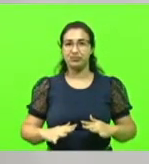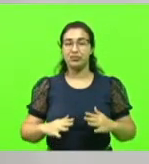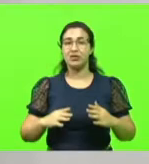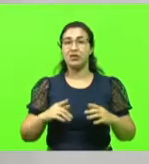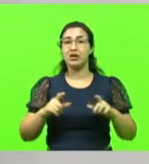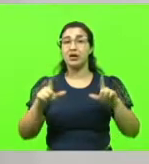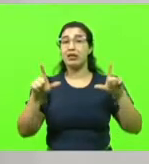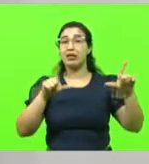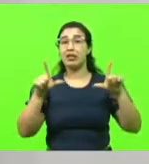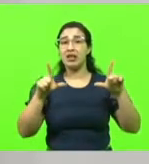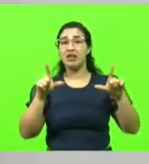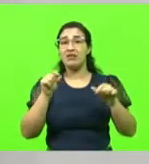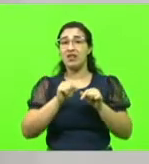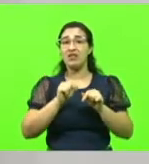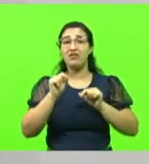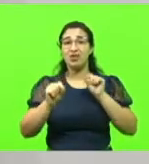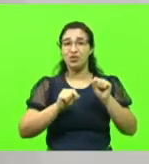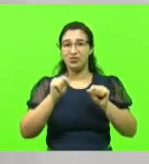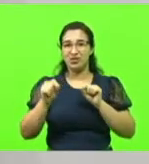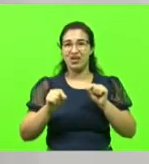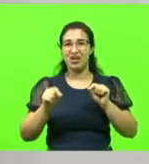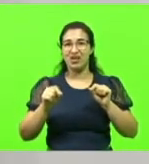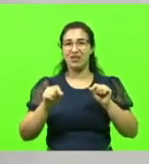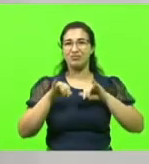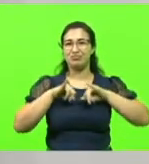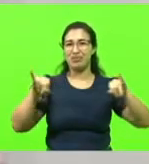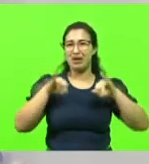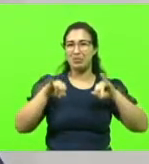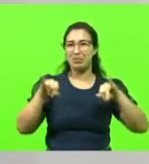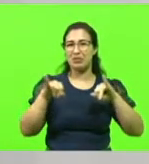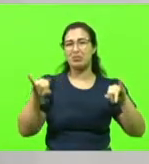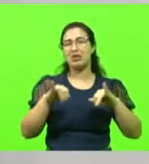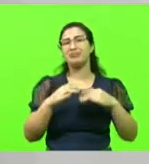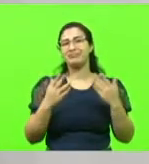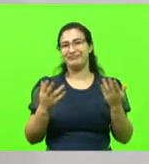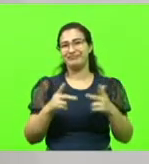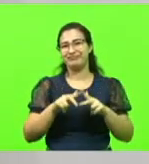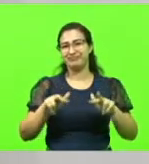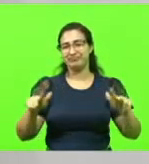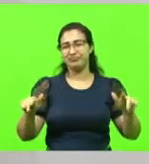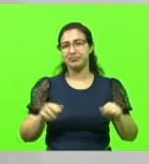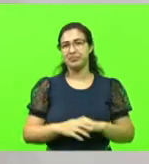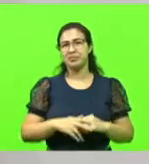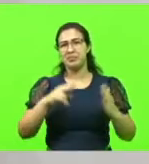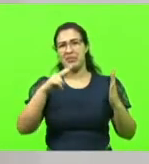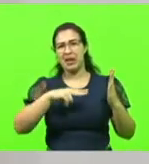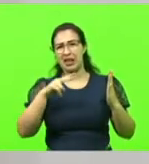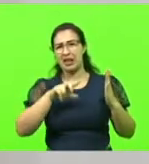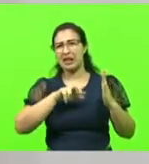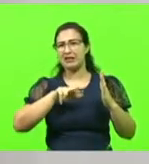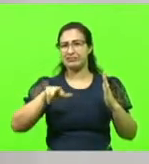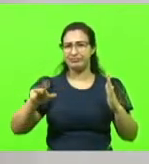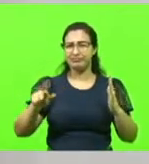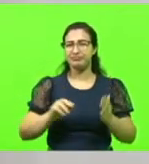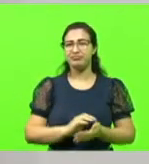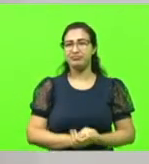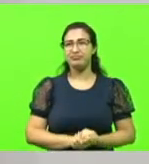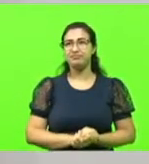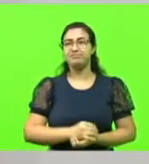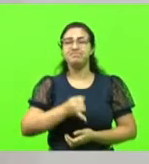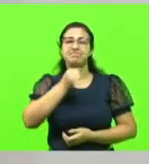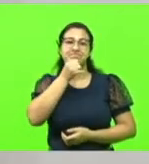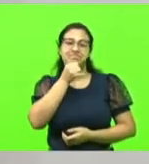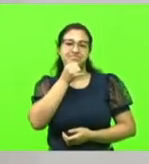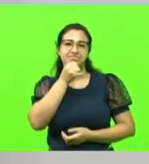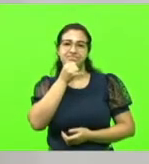um excelente serviço. E aí a gente tem que ver e ler certas coisas, né? Como, por exemplo, aqui